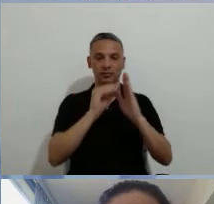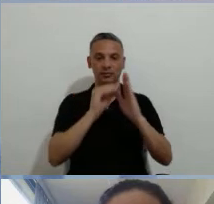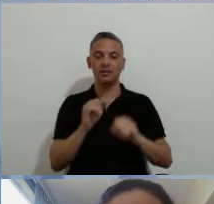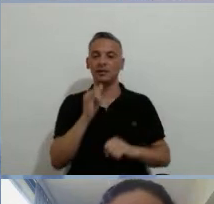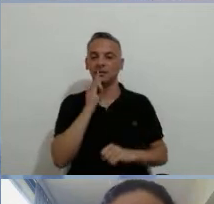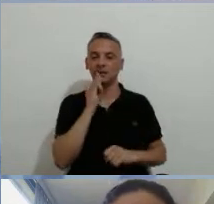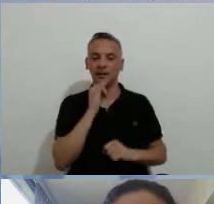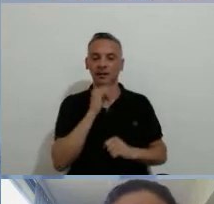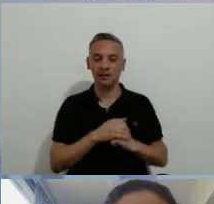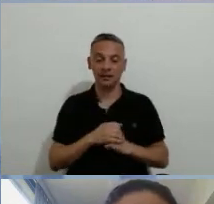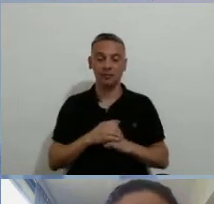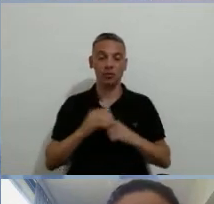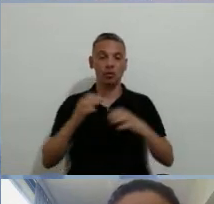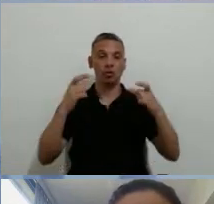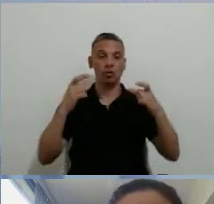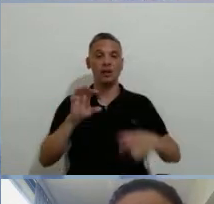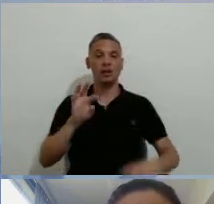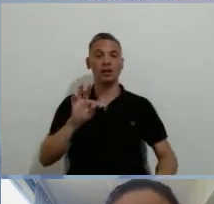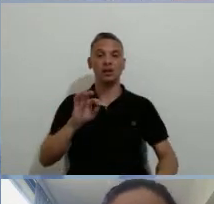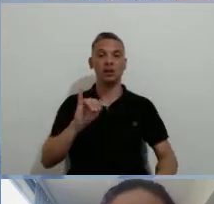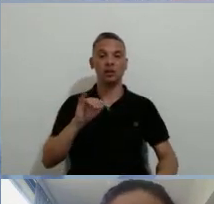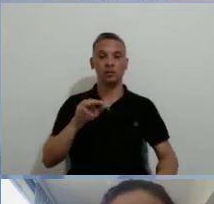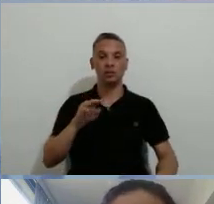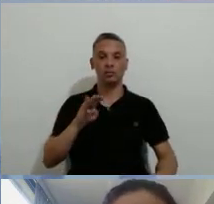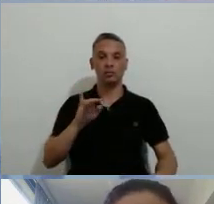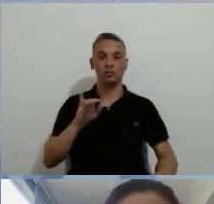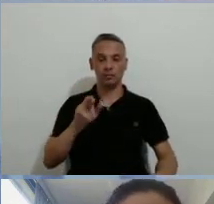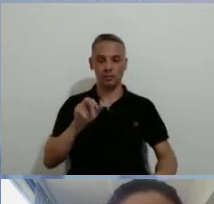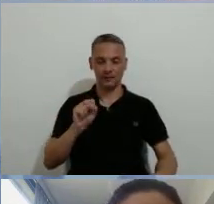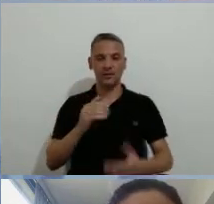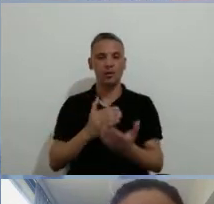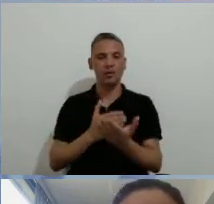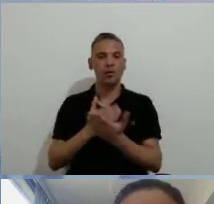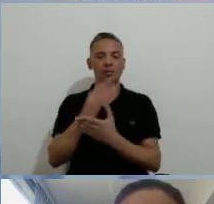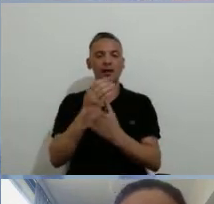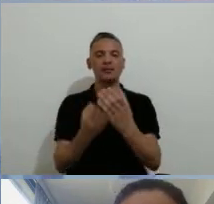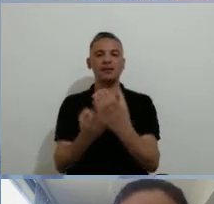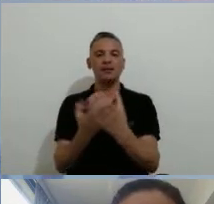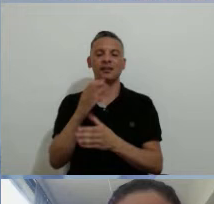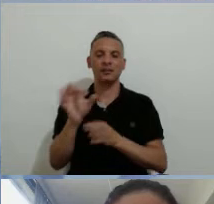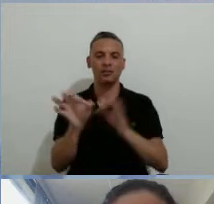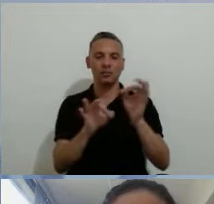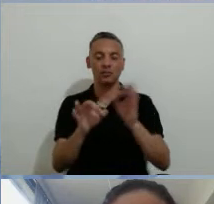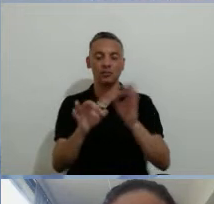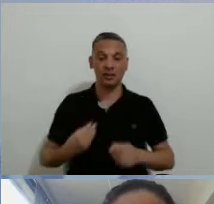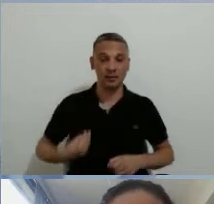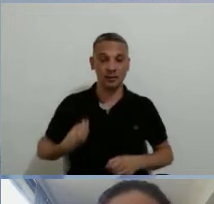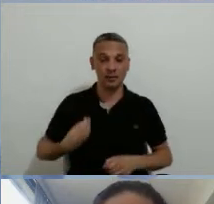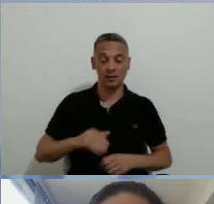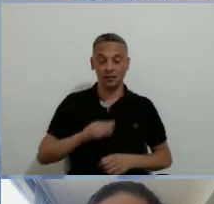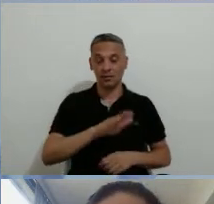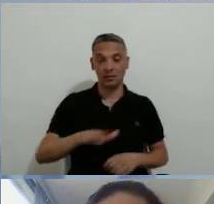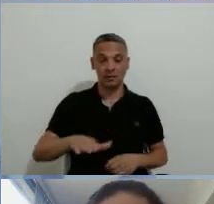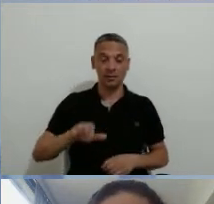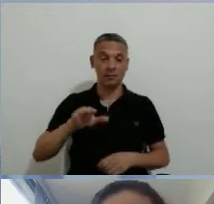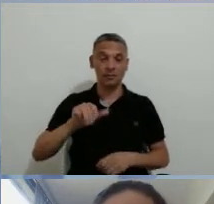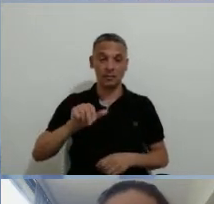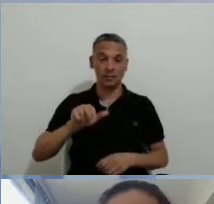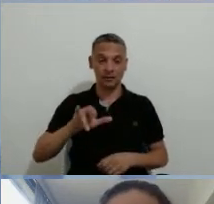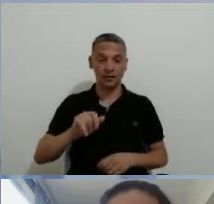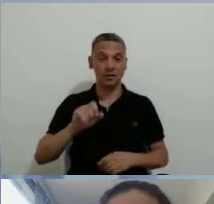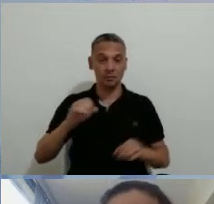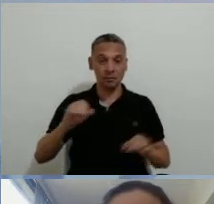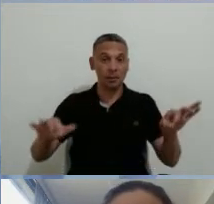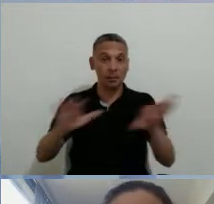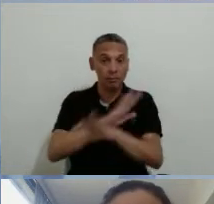de Timbiras, que começou a ser elaborado agora com a participação da Marina, assim que ele for finalizado, ele poderá ser submetido